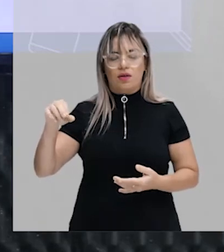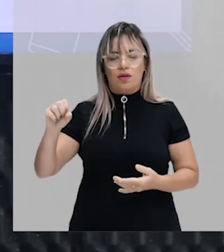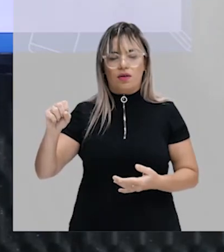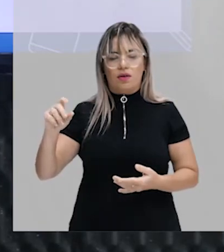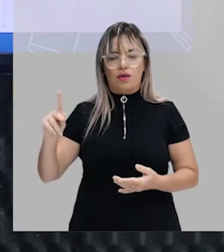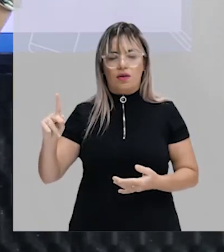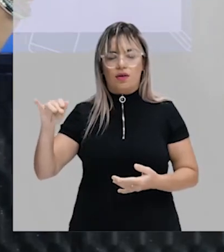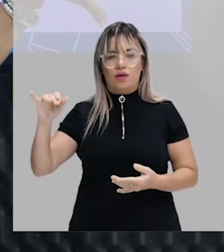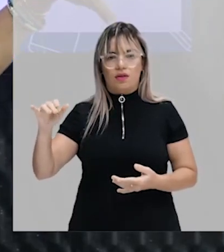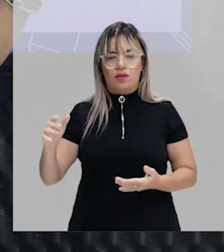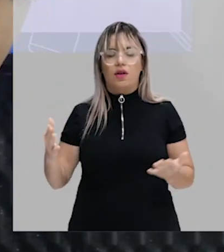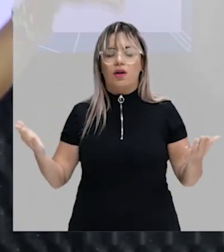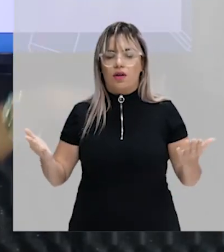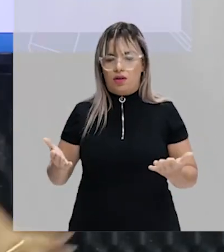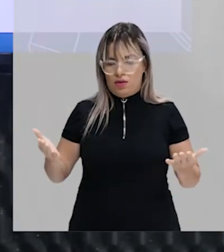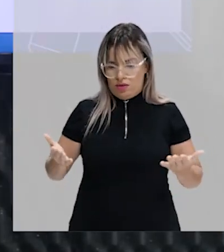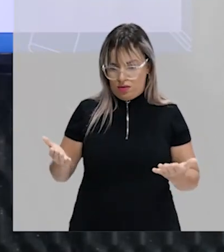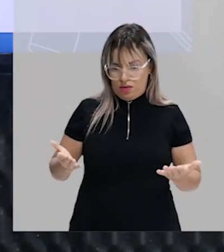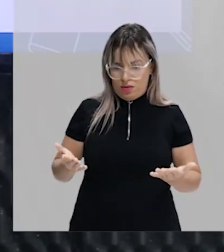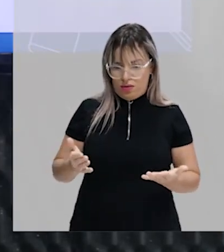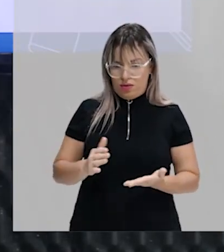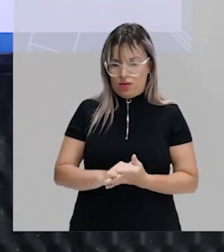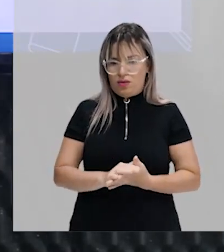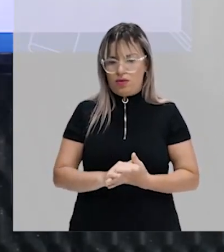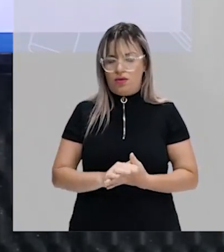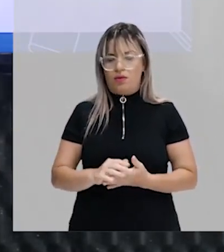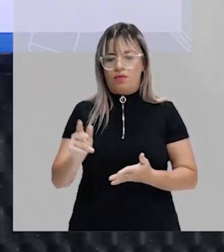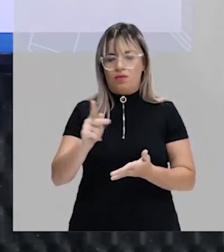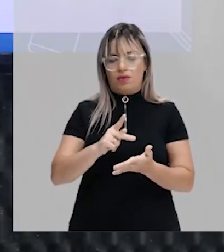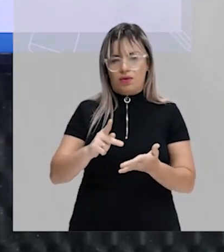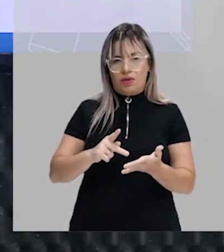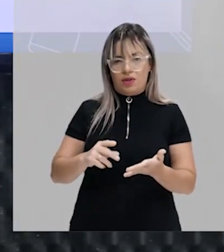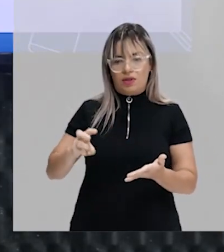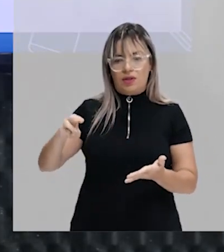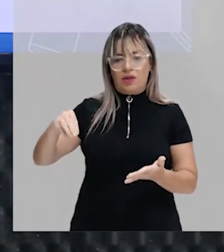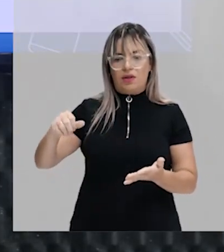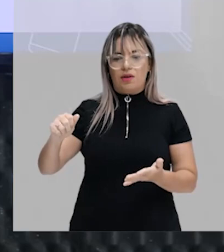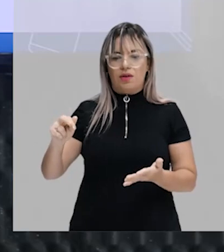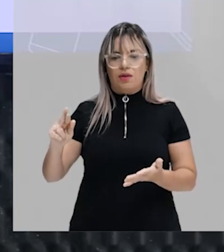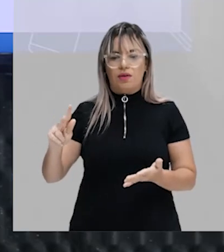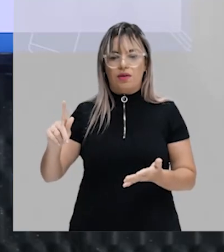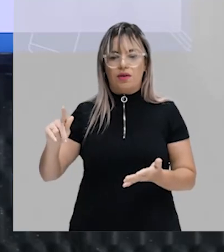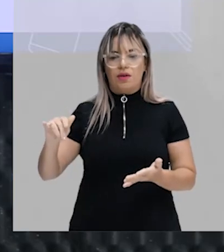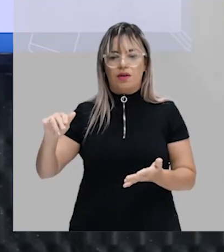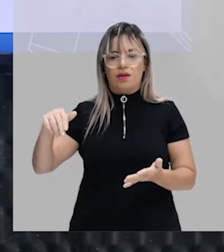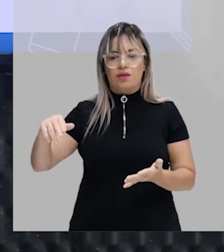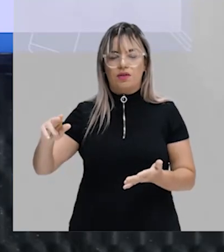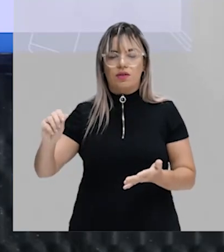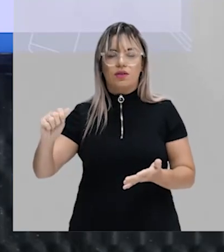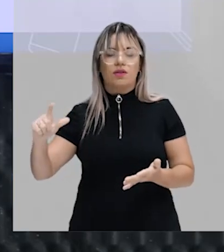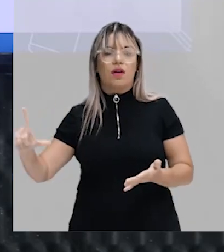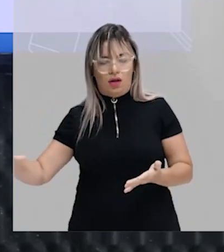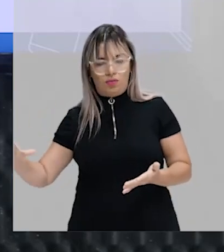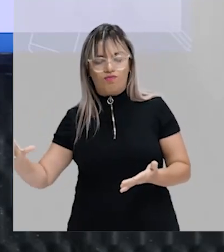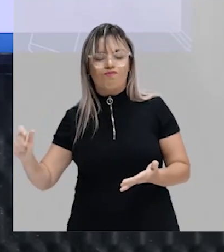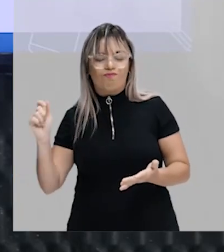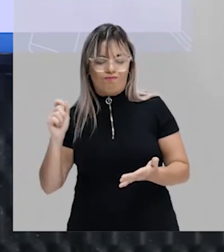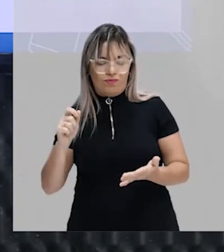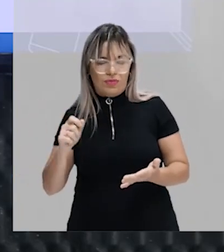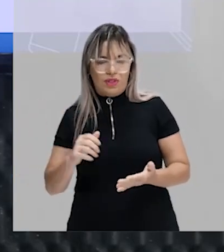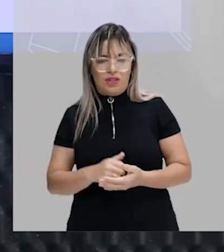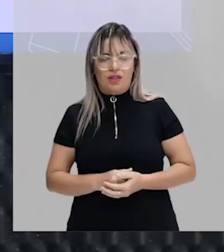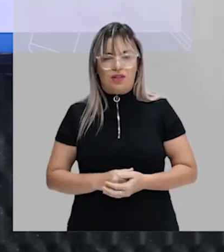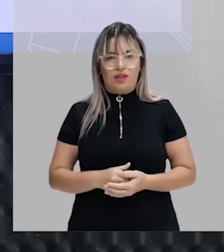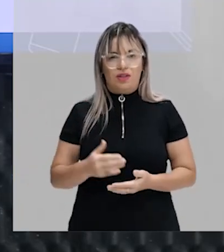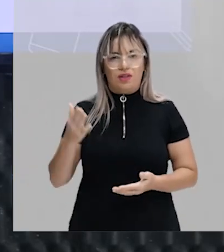que se chama de poesia marginal. Você já ouviu falar disso? Gente, eu falei do o poema atrás, o